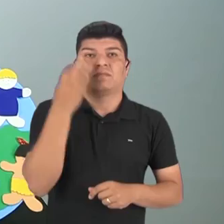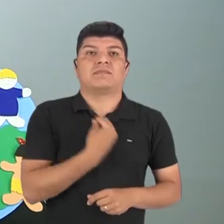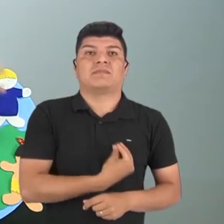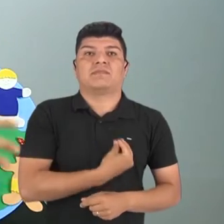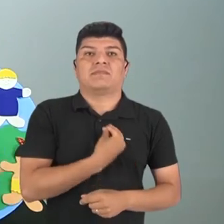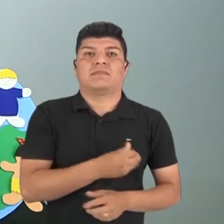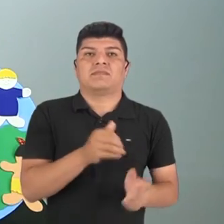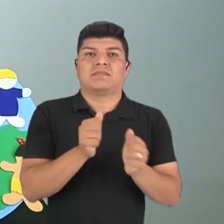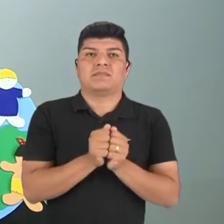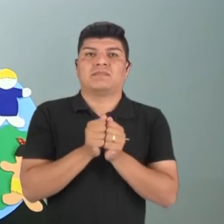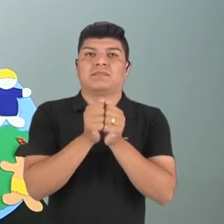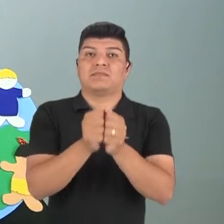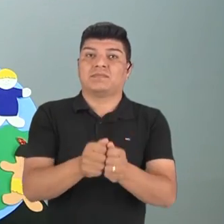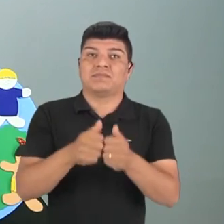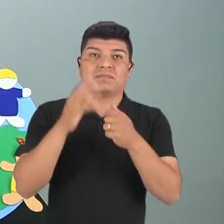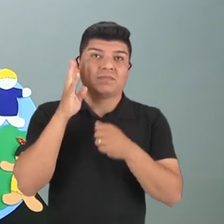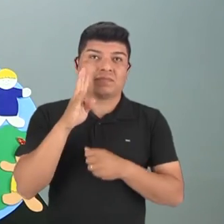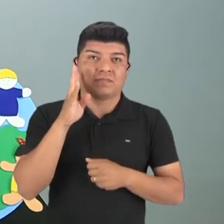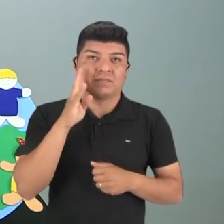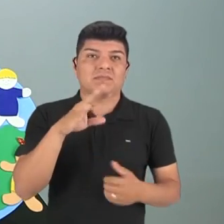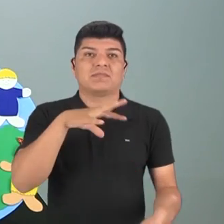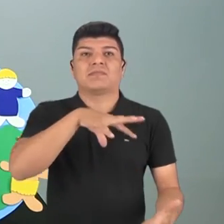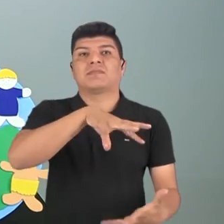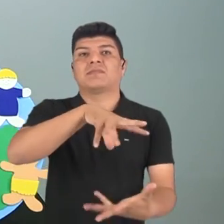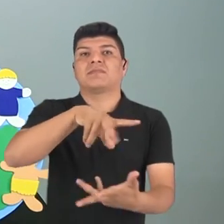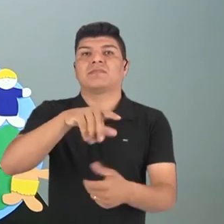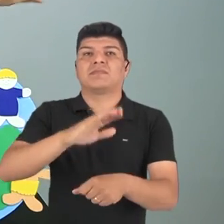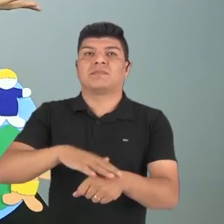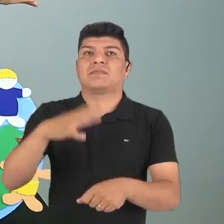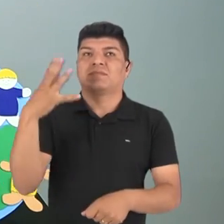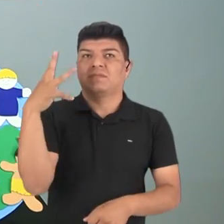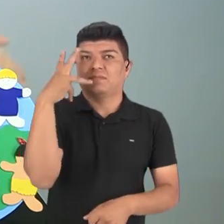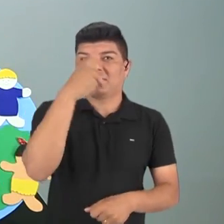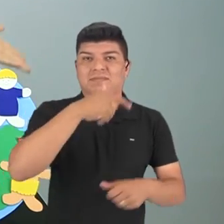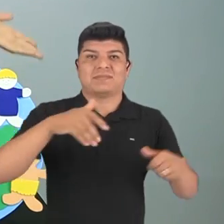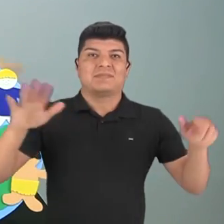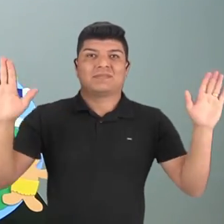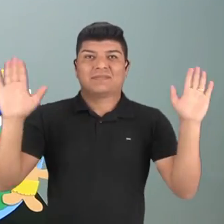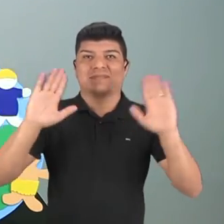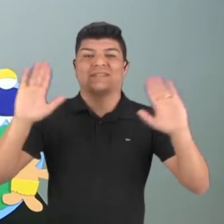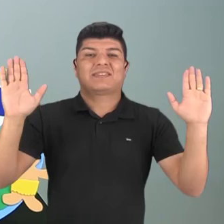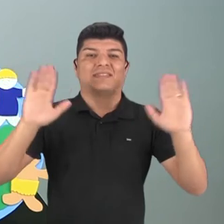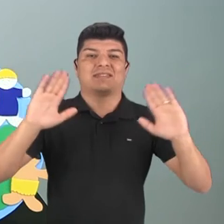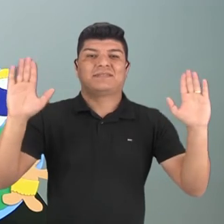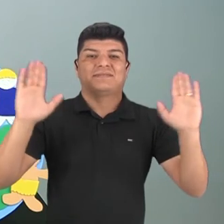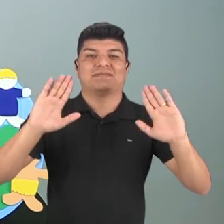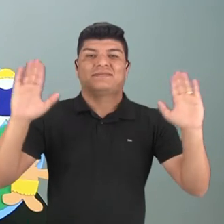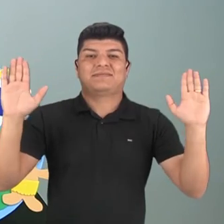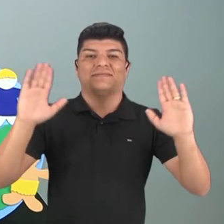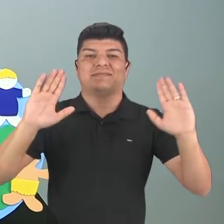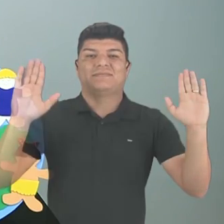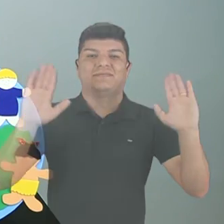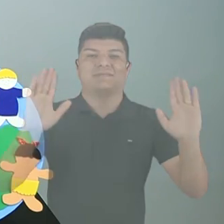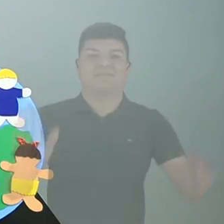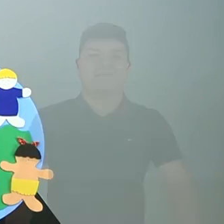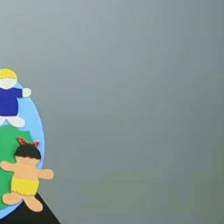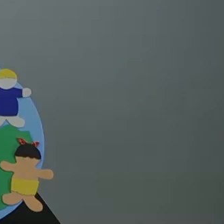viver juntas em harmonia em um mundo mais bonito. Tchau e até a próxima!